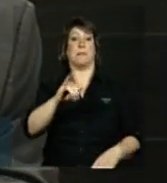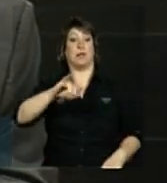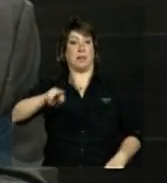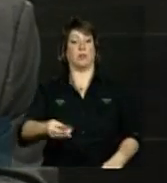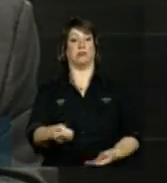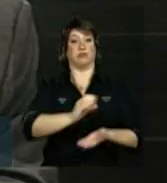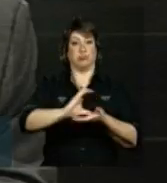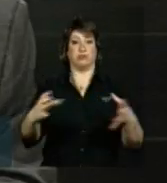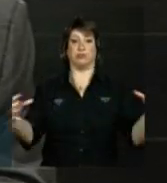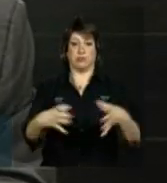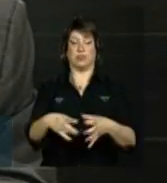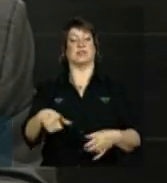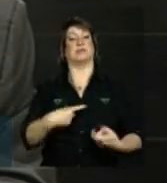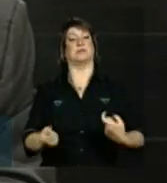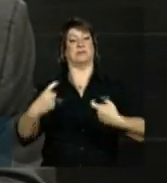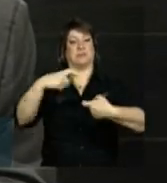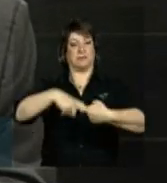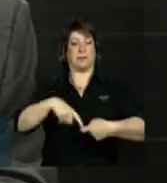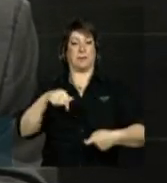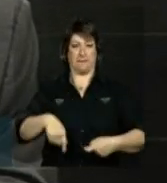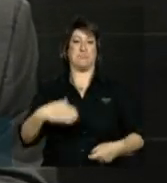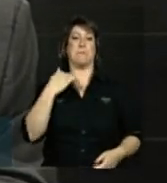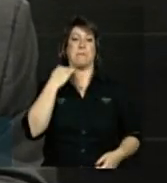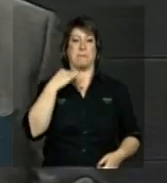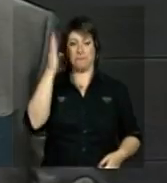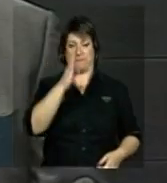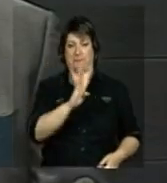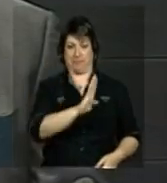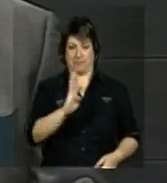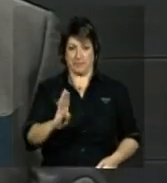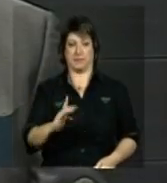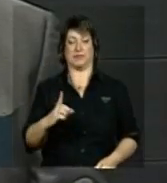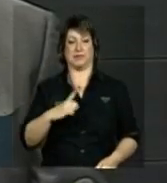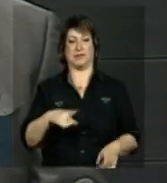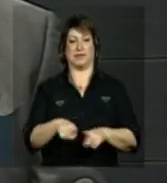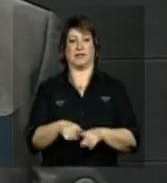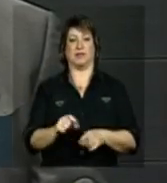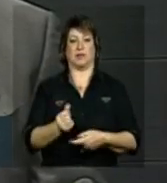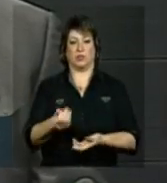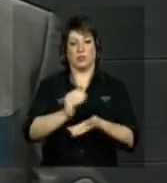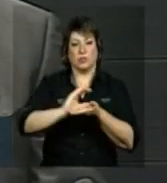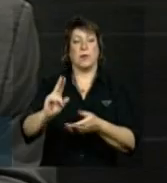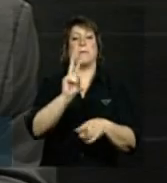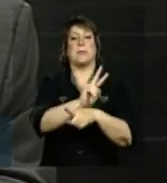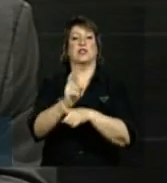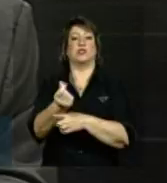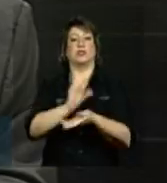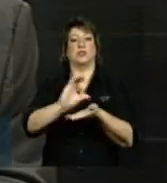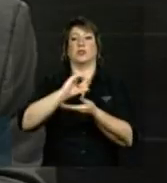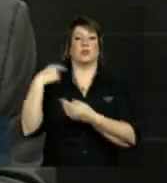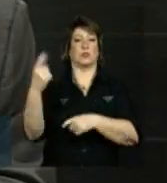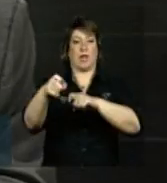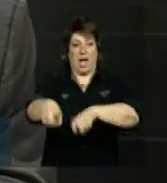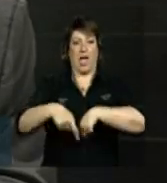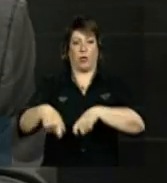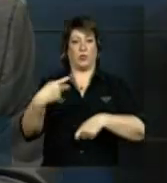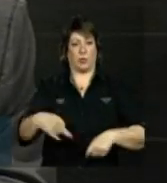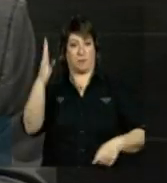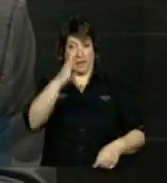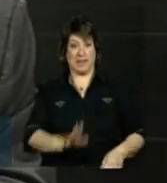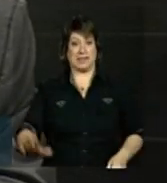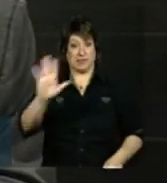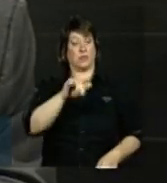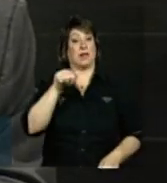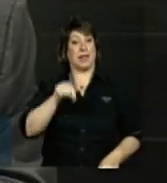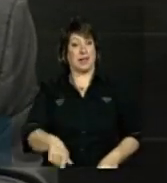dimensão do papel do Banco do Brasil no crédito para os agricultores familiares do país. E é